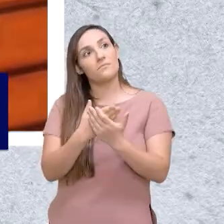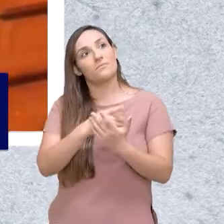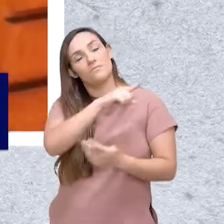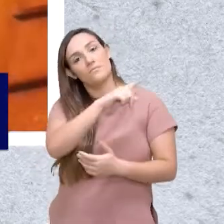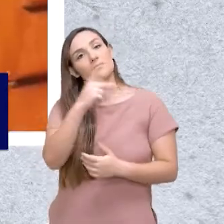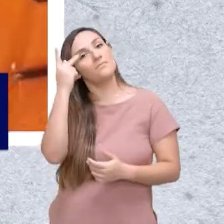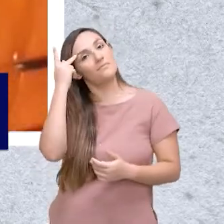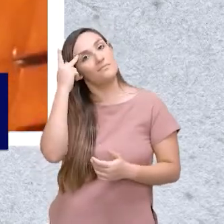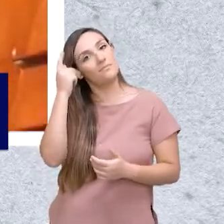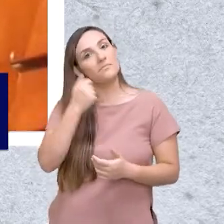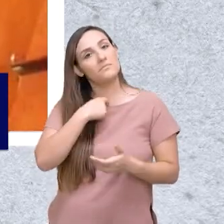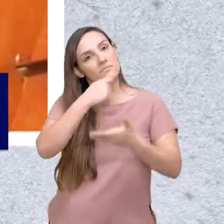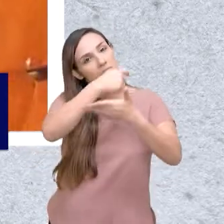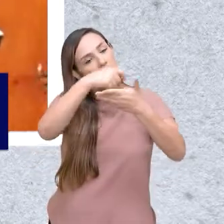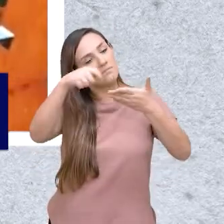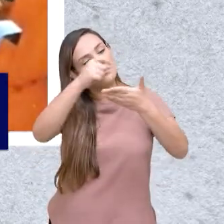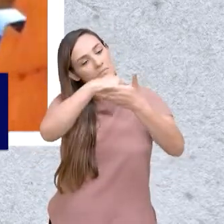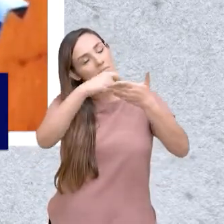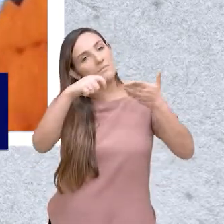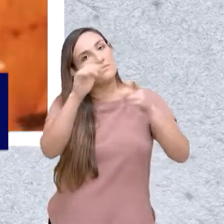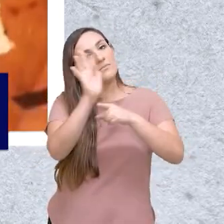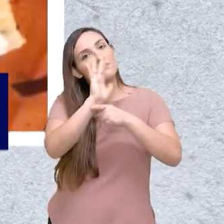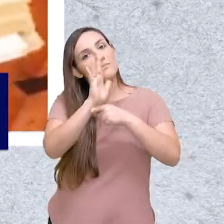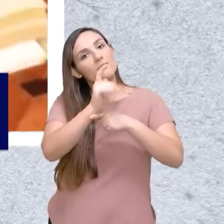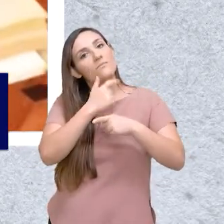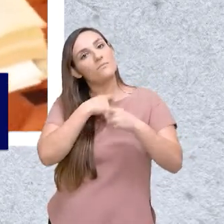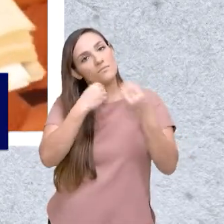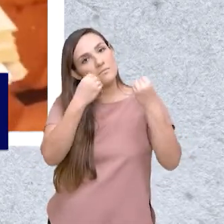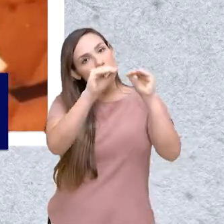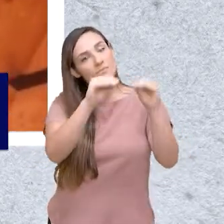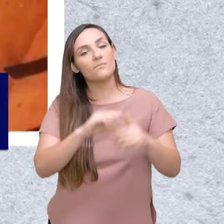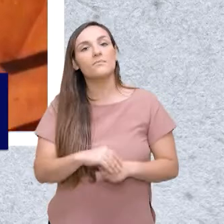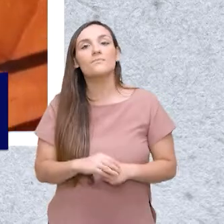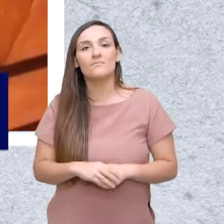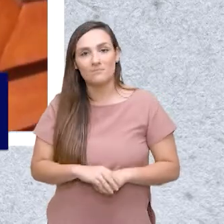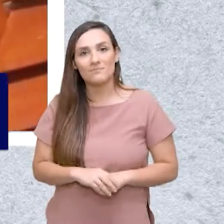havia assistido no Cine Arque Royal.